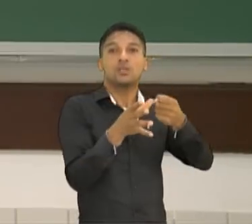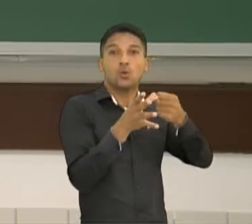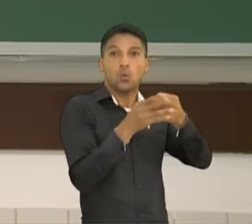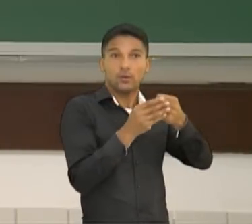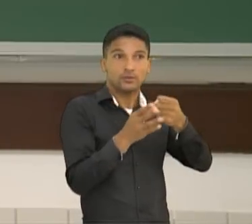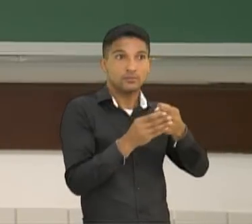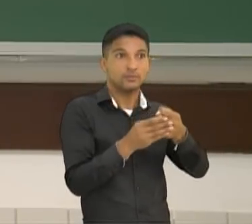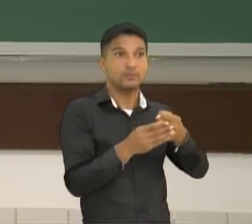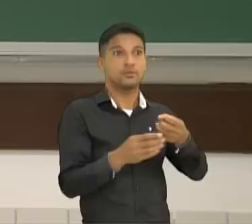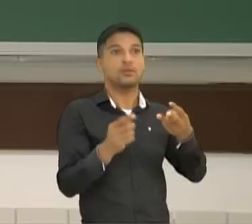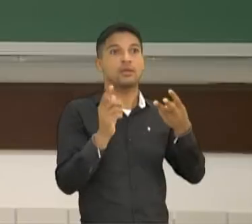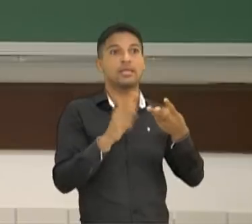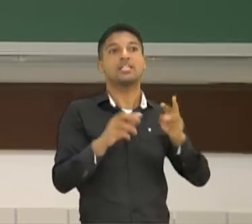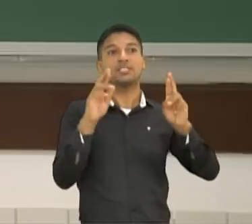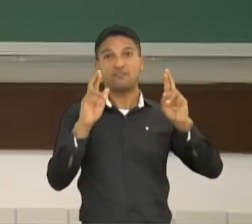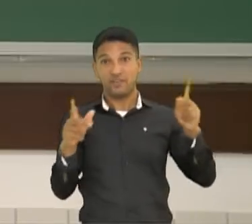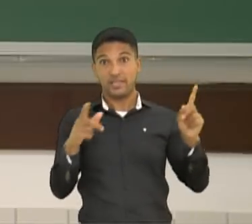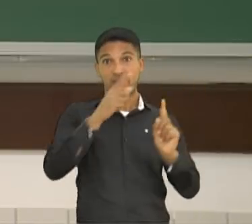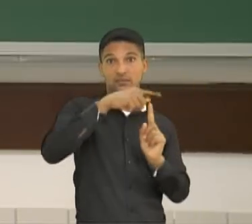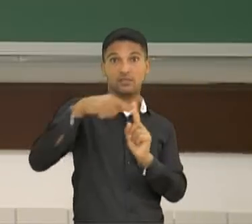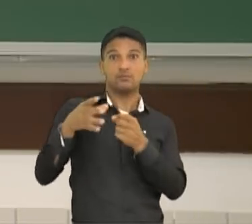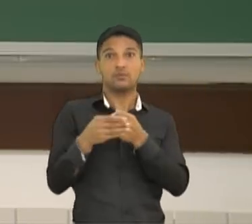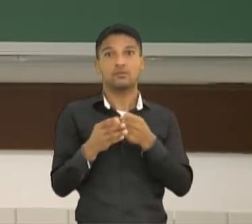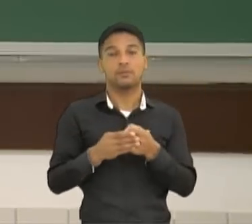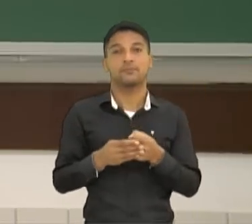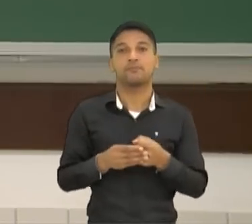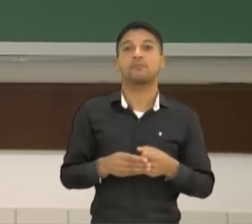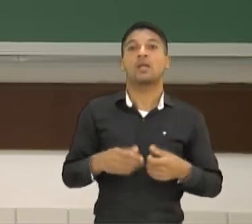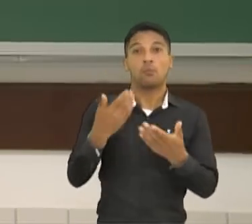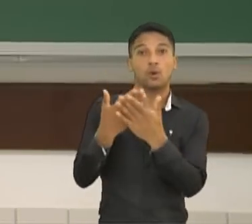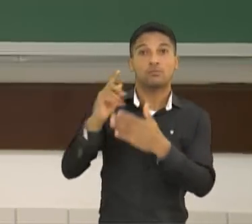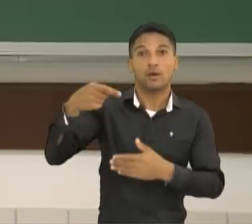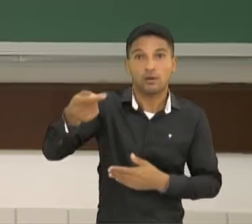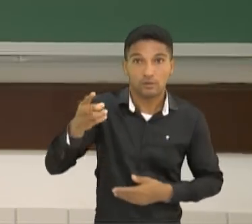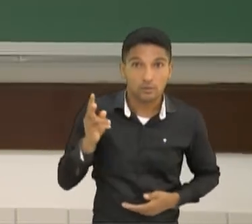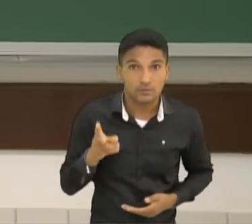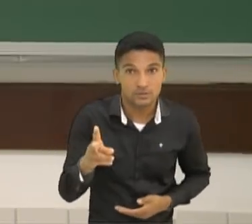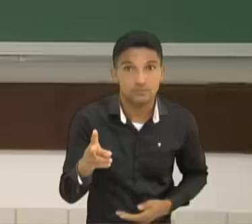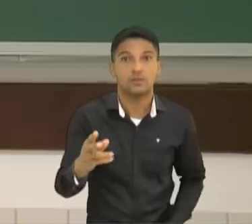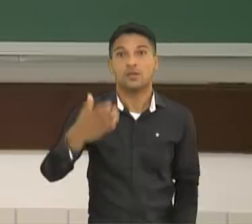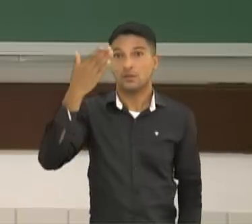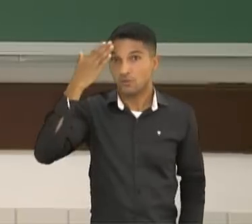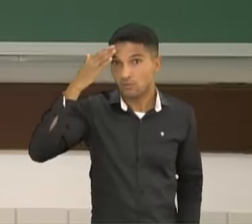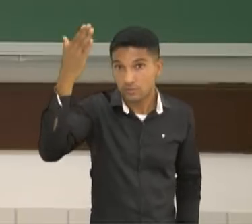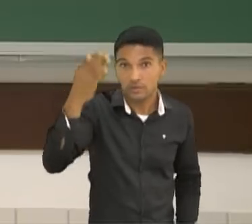formas de conhecimento, tá? Muito obrigado pela atenção de vocês e até a próxima aula.